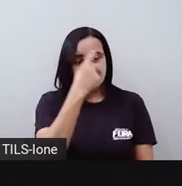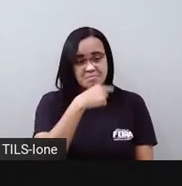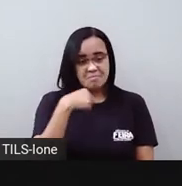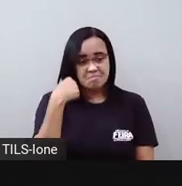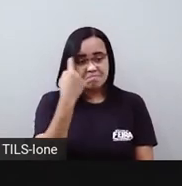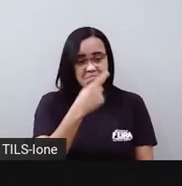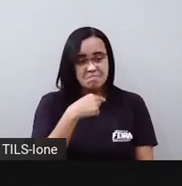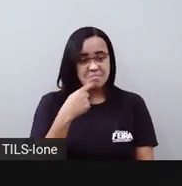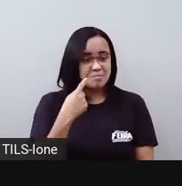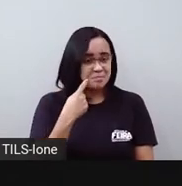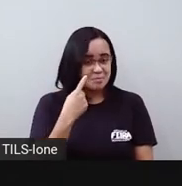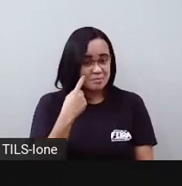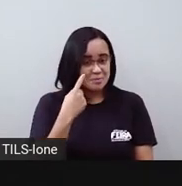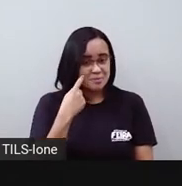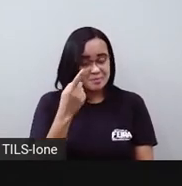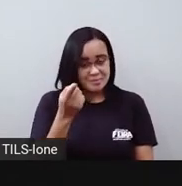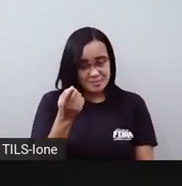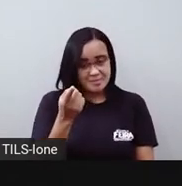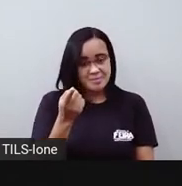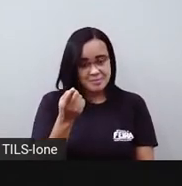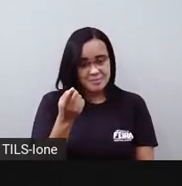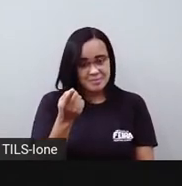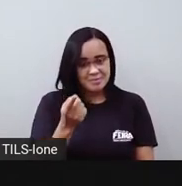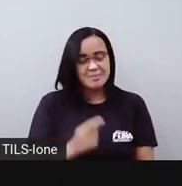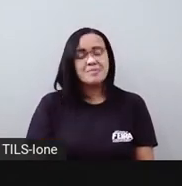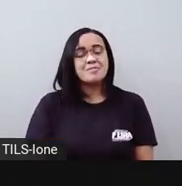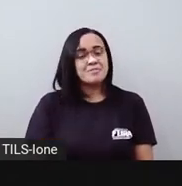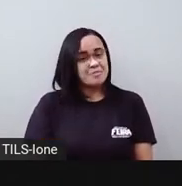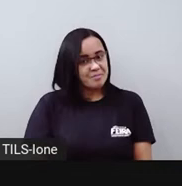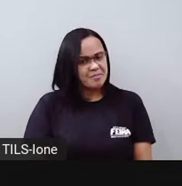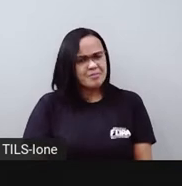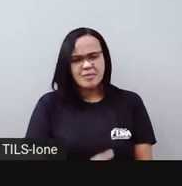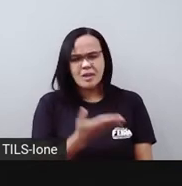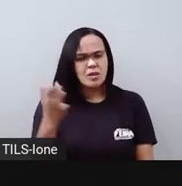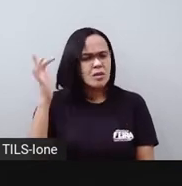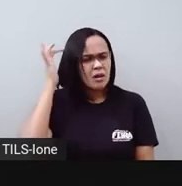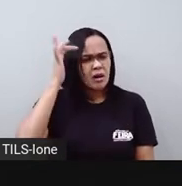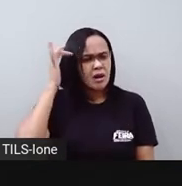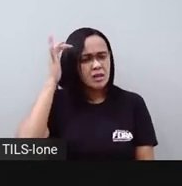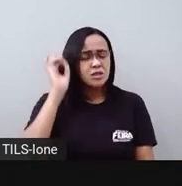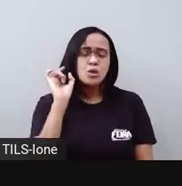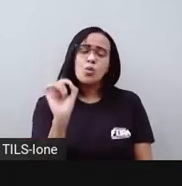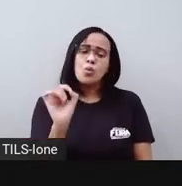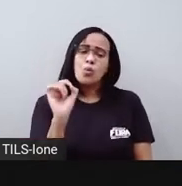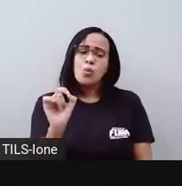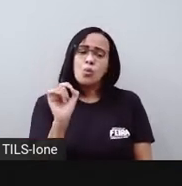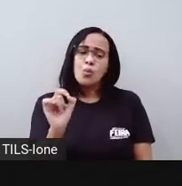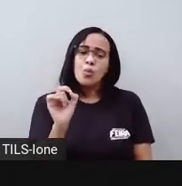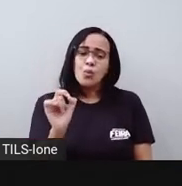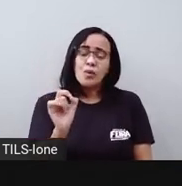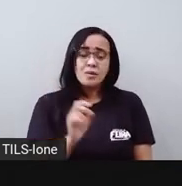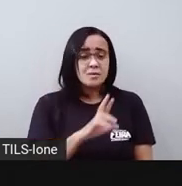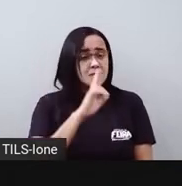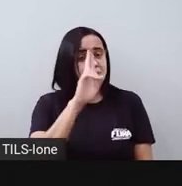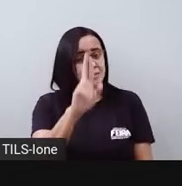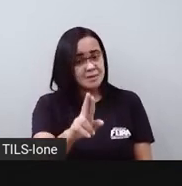Olha a carinha dele se entregando, gente. E aí, o que é que vocês acham? E ele respondeu: